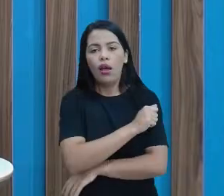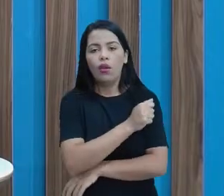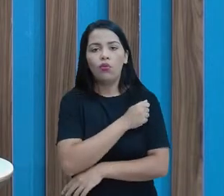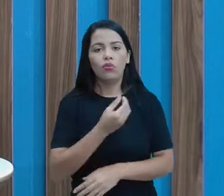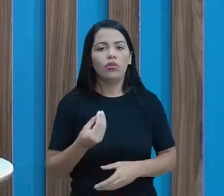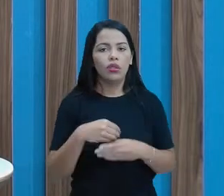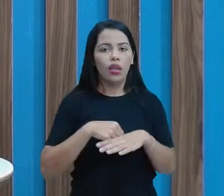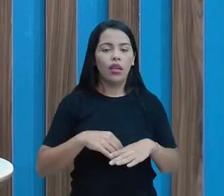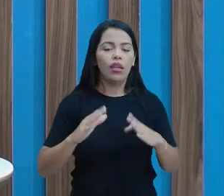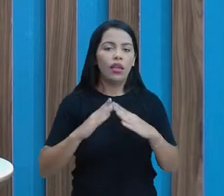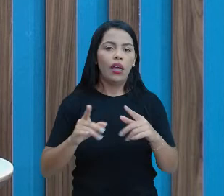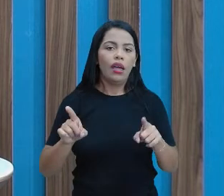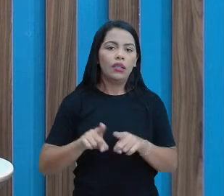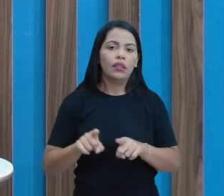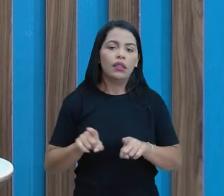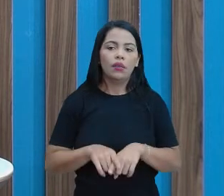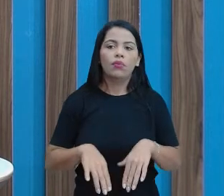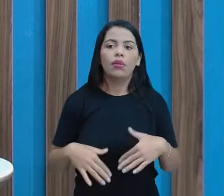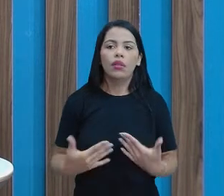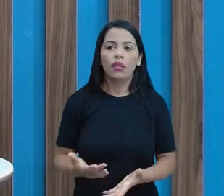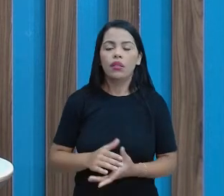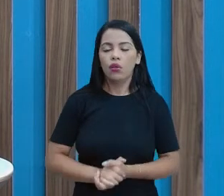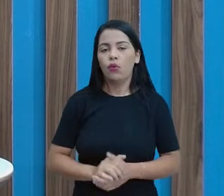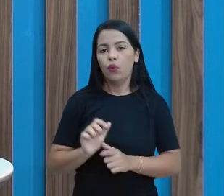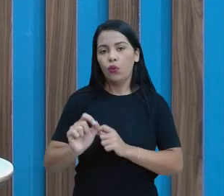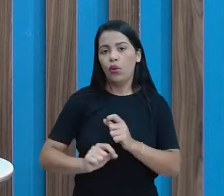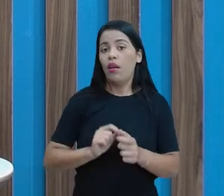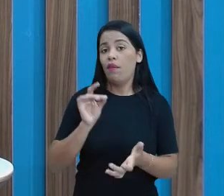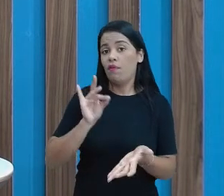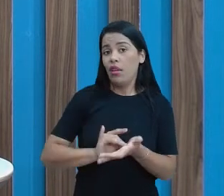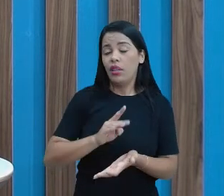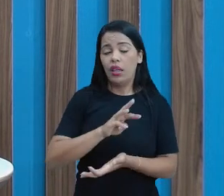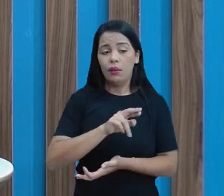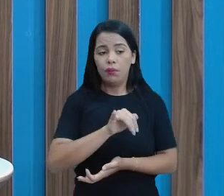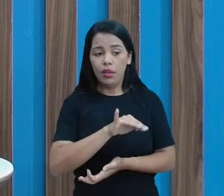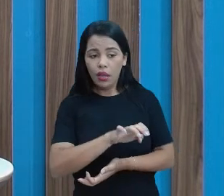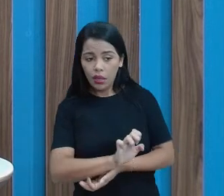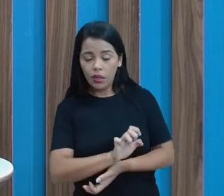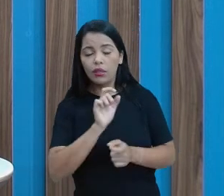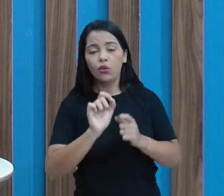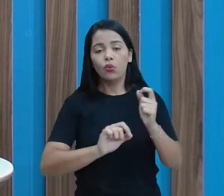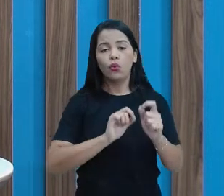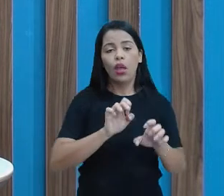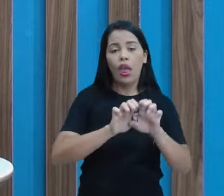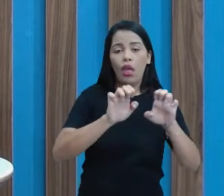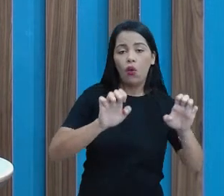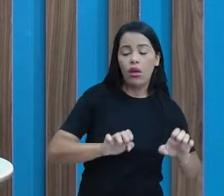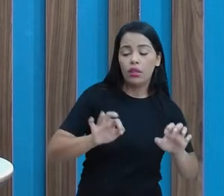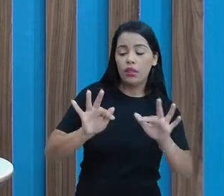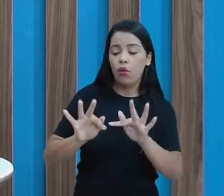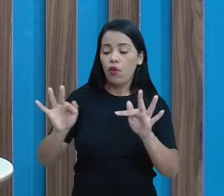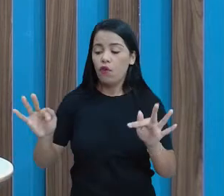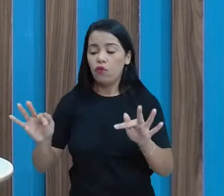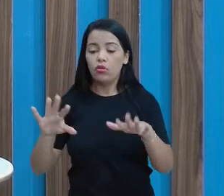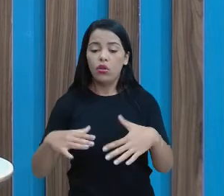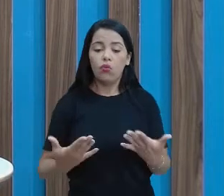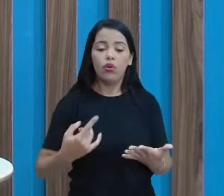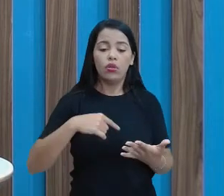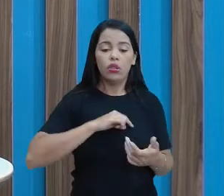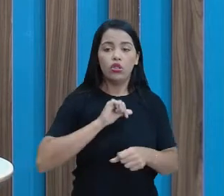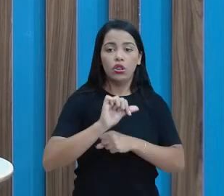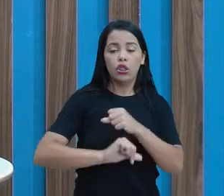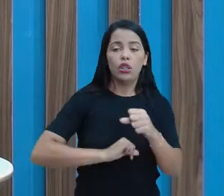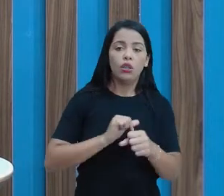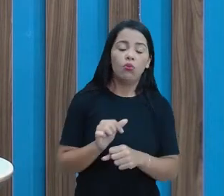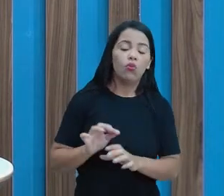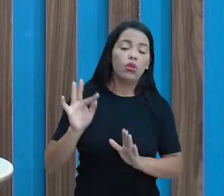verdade, Briane. Essa questão aí de equação para função, quando a gente muda, né, o